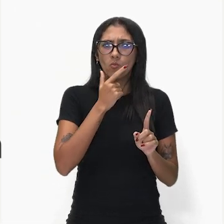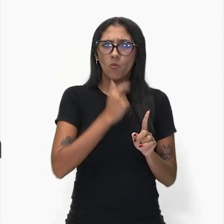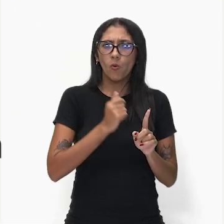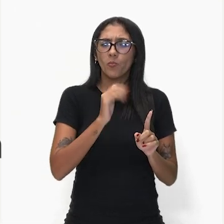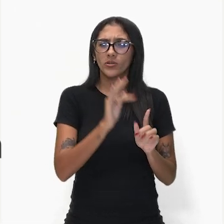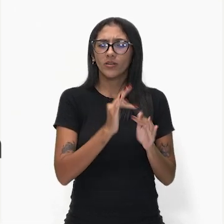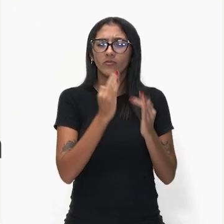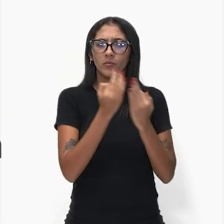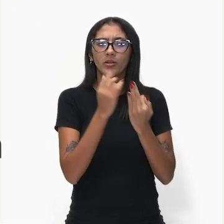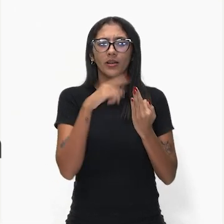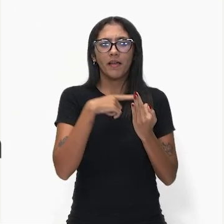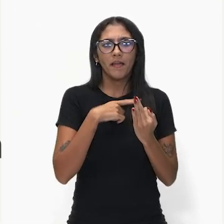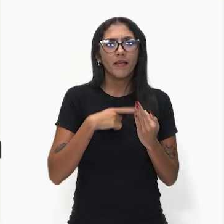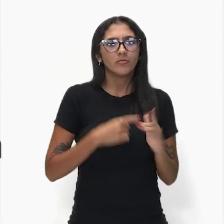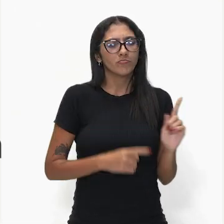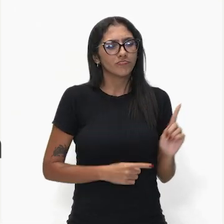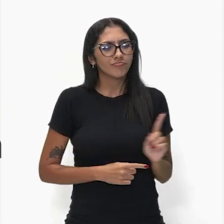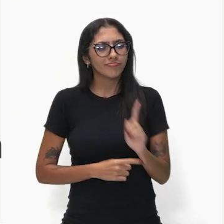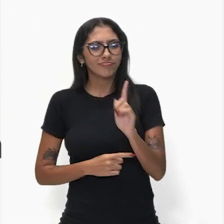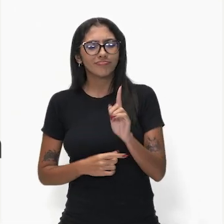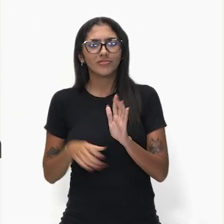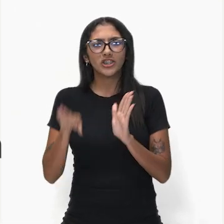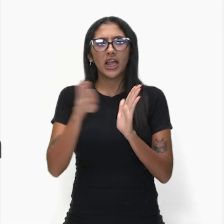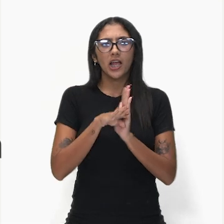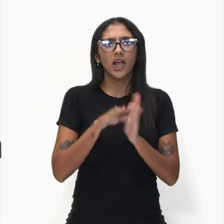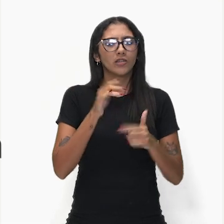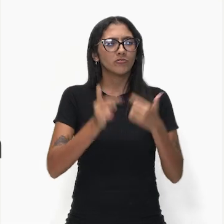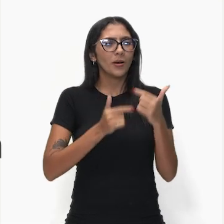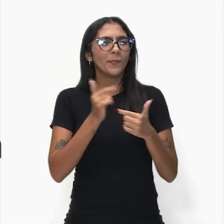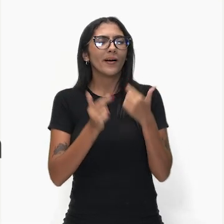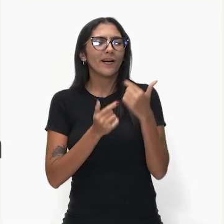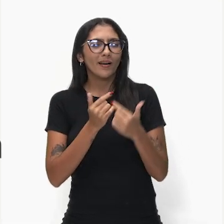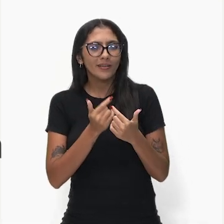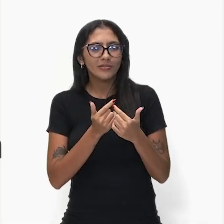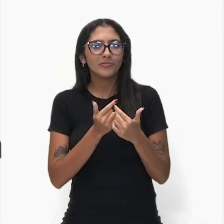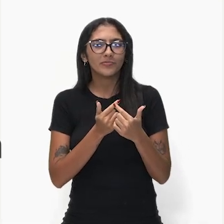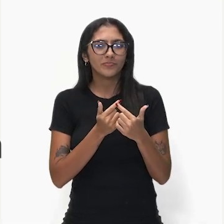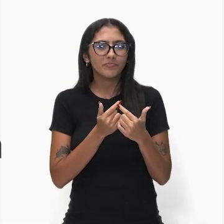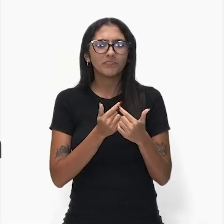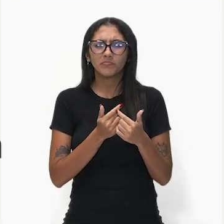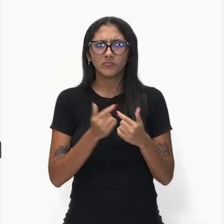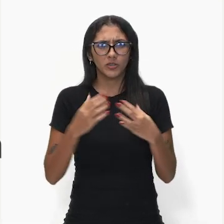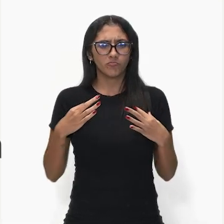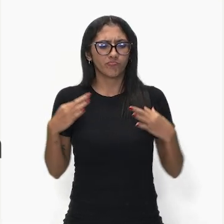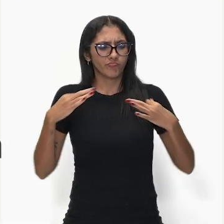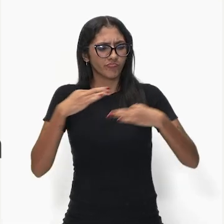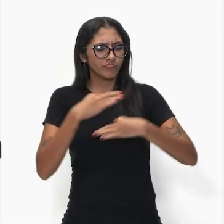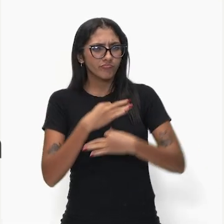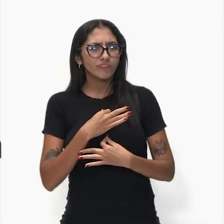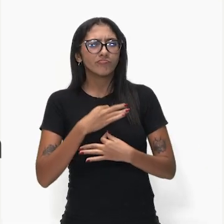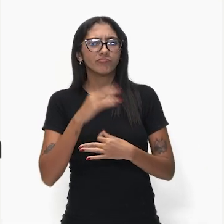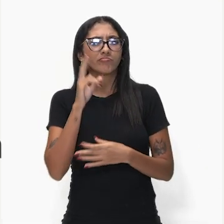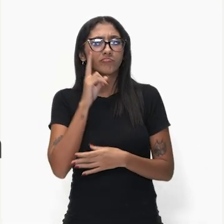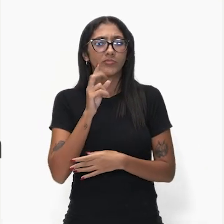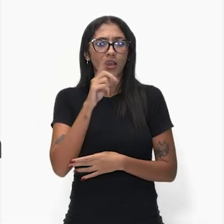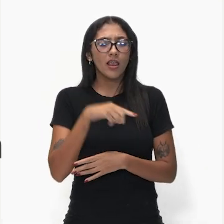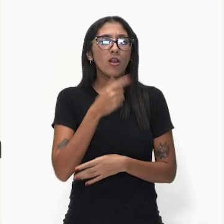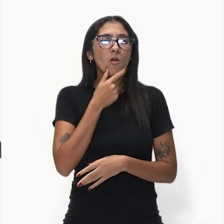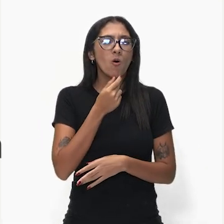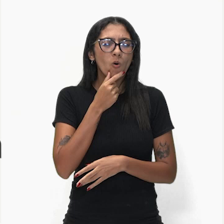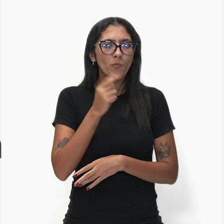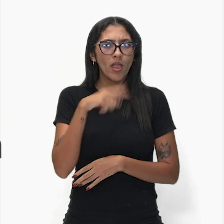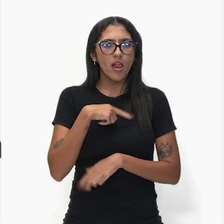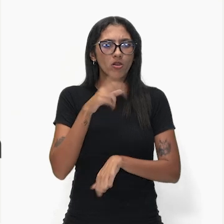campo, olha só, chegando do campo, todo encourado, lembrando que ele é um vaqueiro que cuida